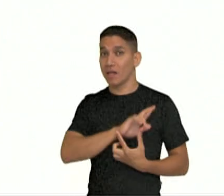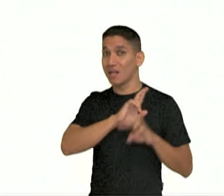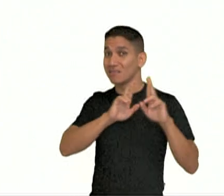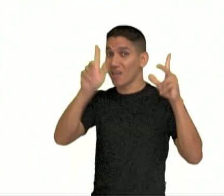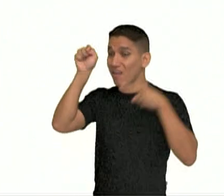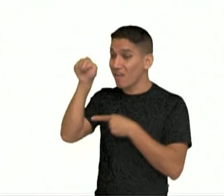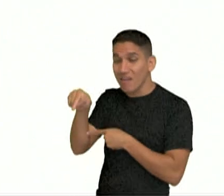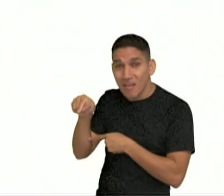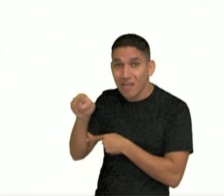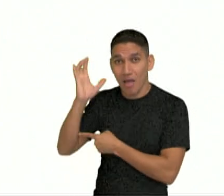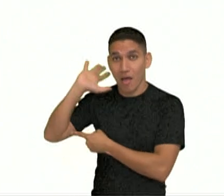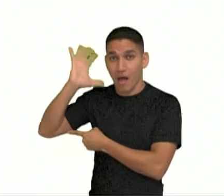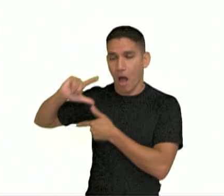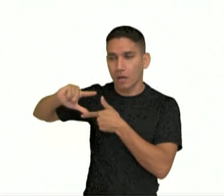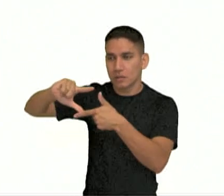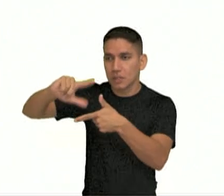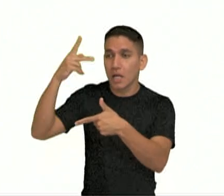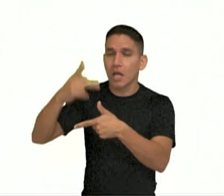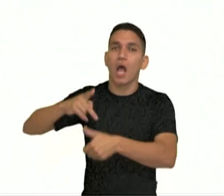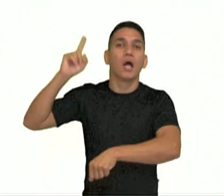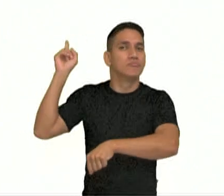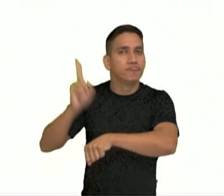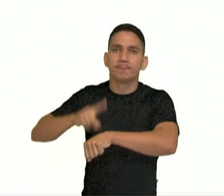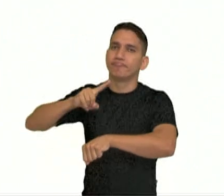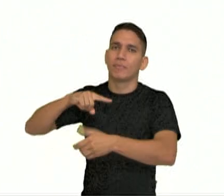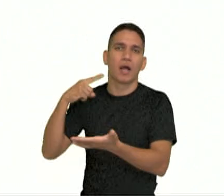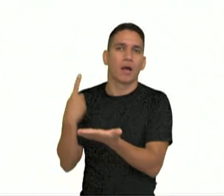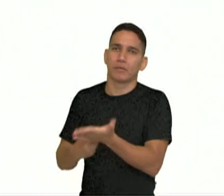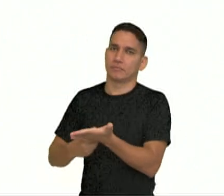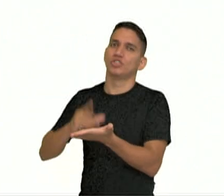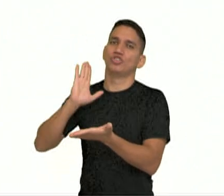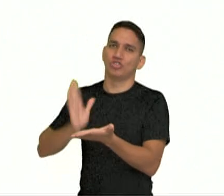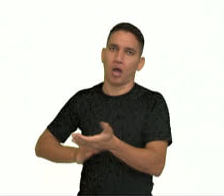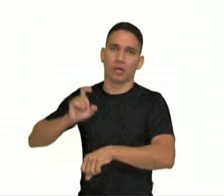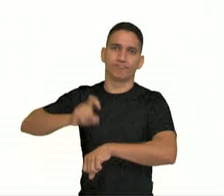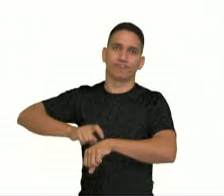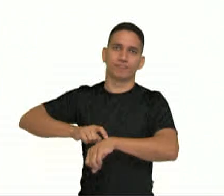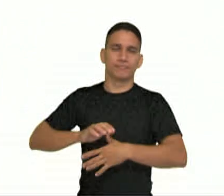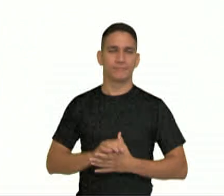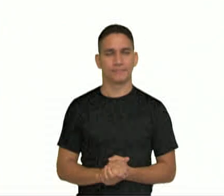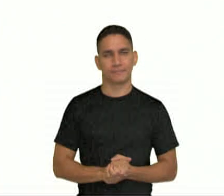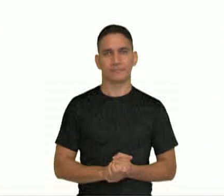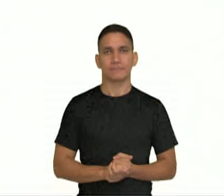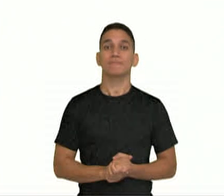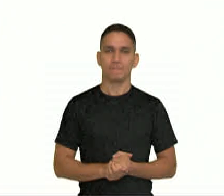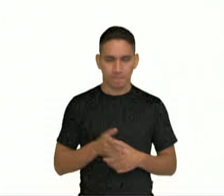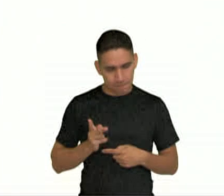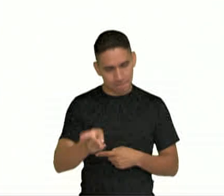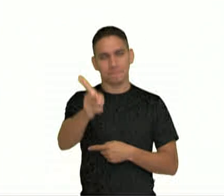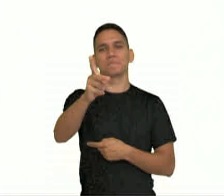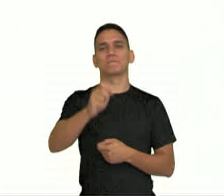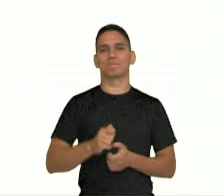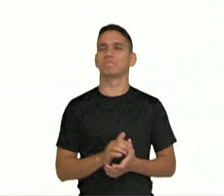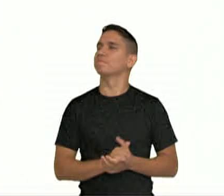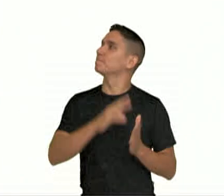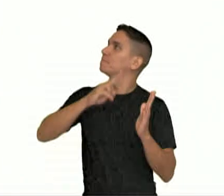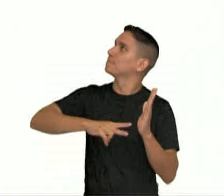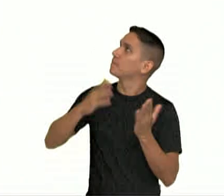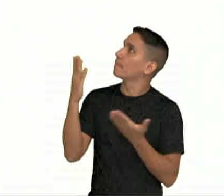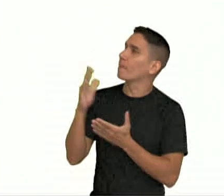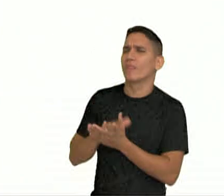os programas de rádio têm os horários marcados, ok? Vamos prosseguir a nossa leitura.